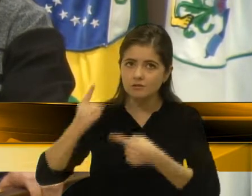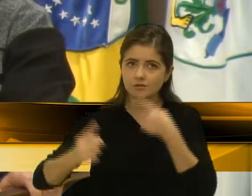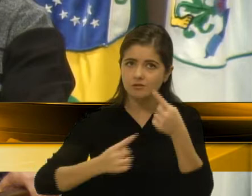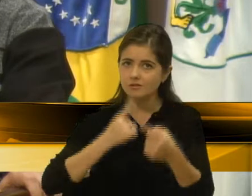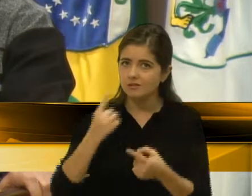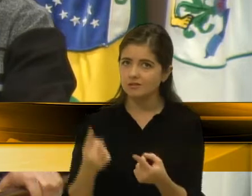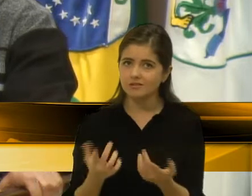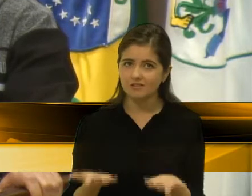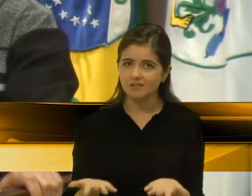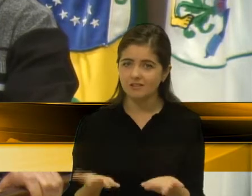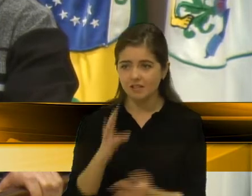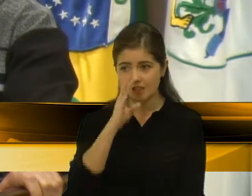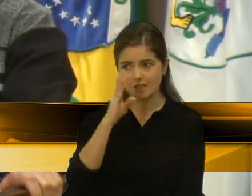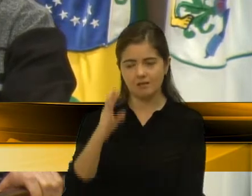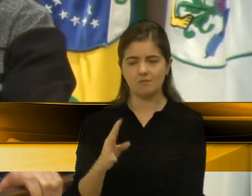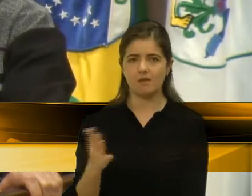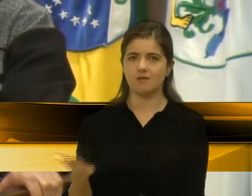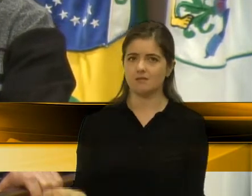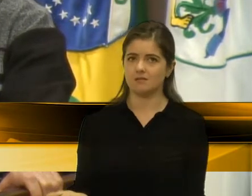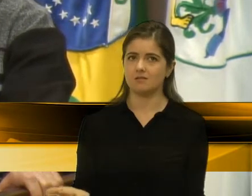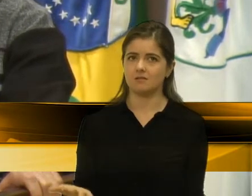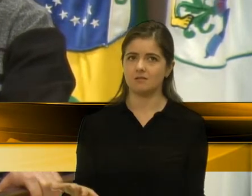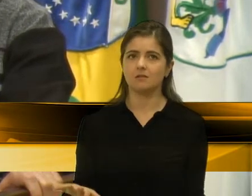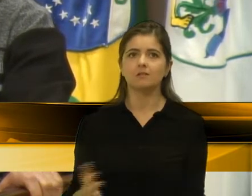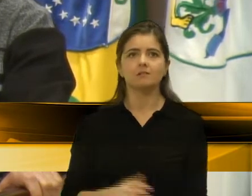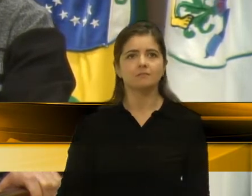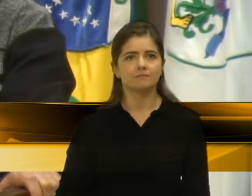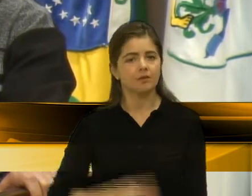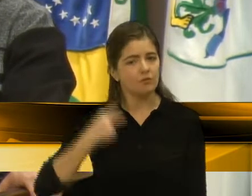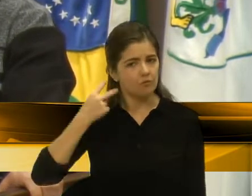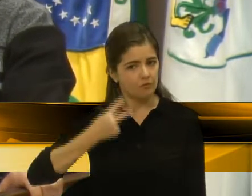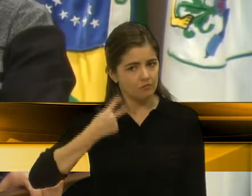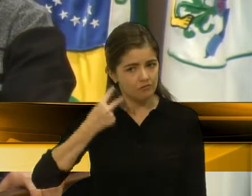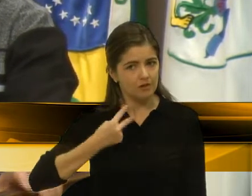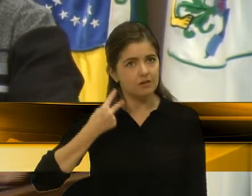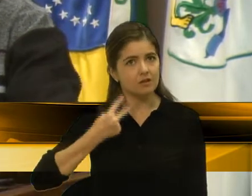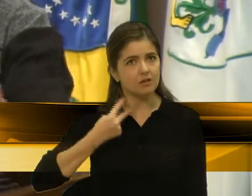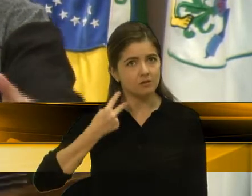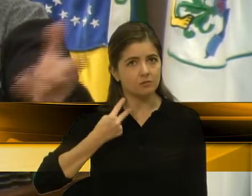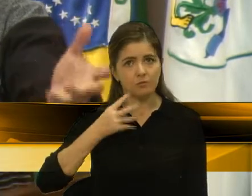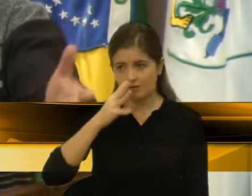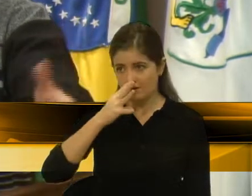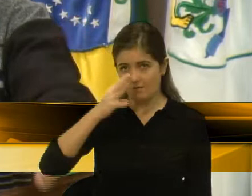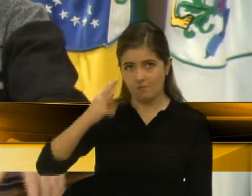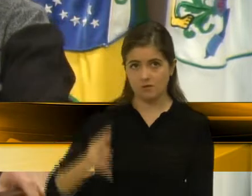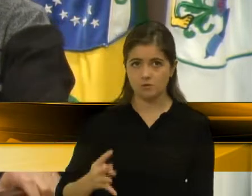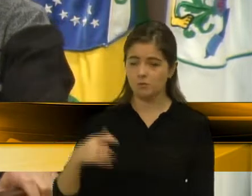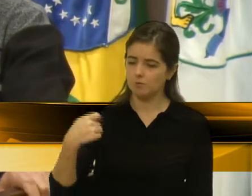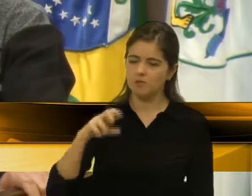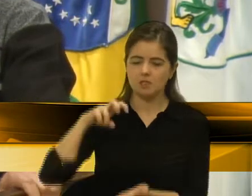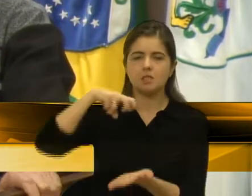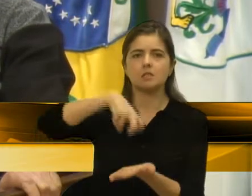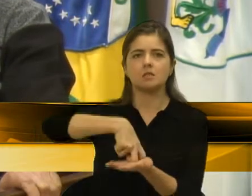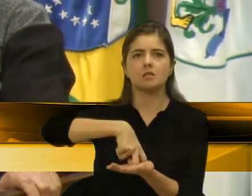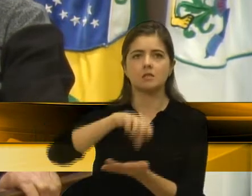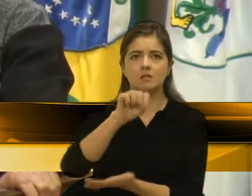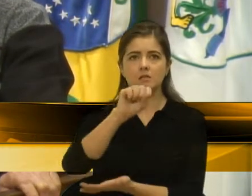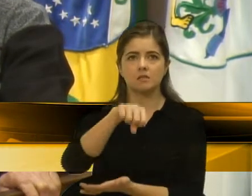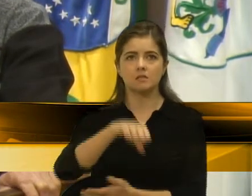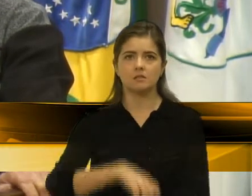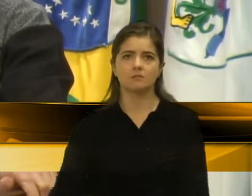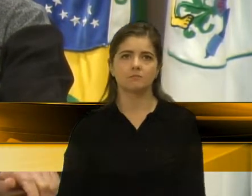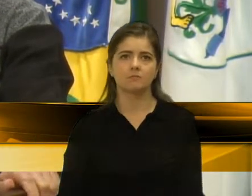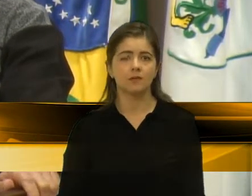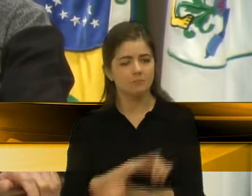vai receber esse tipo de ameaça. Então, o vereador que falou isso, ele tem que ser punido de alguma forma, né, para dizer